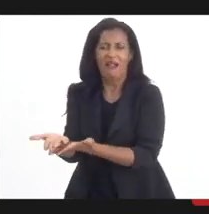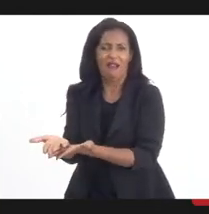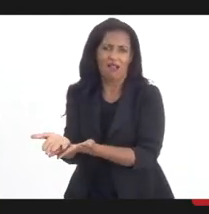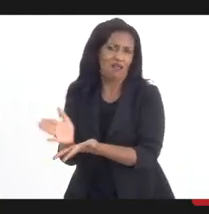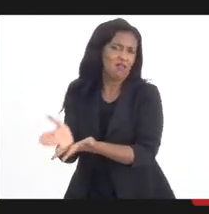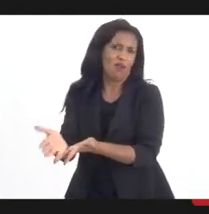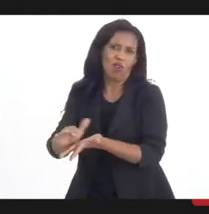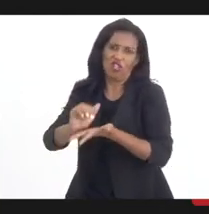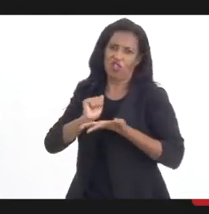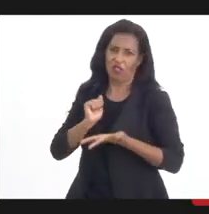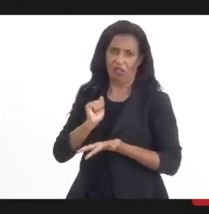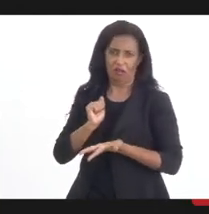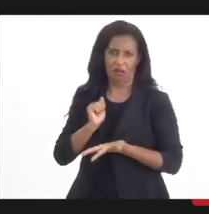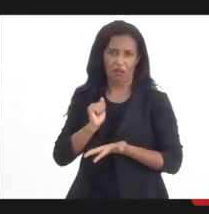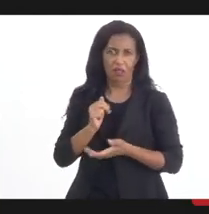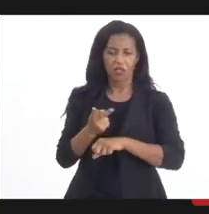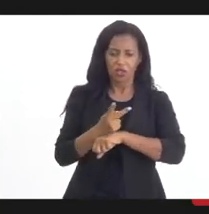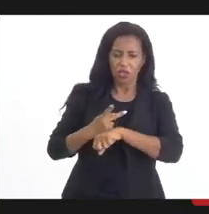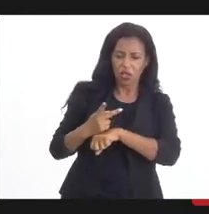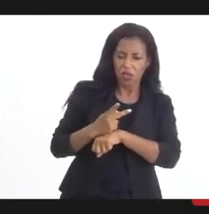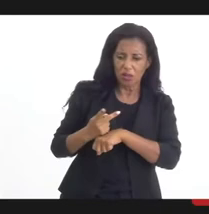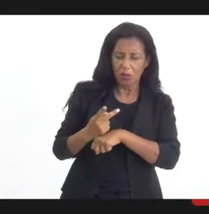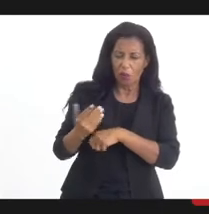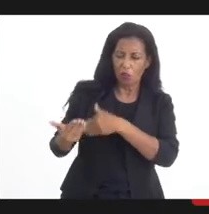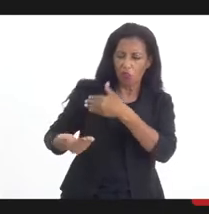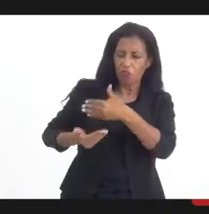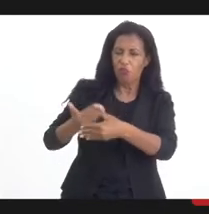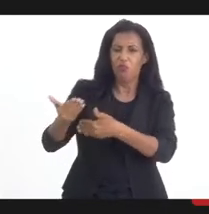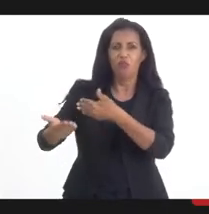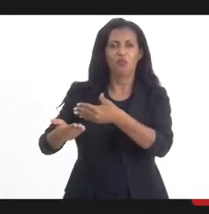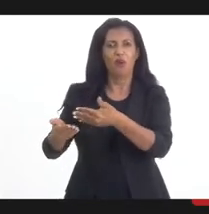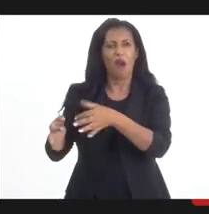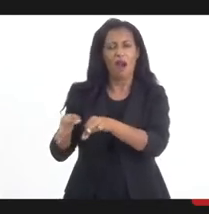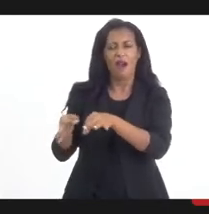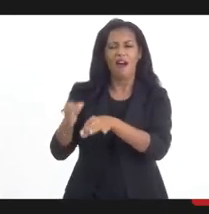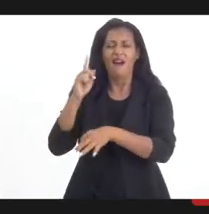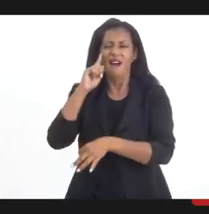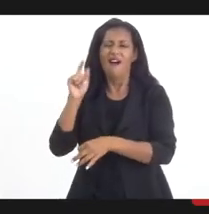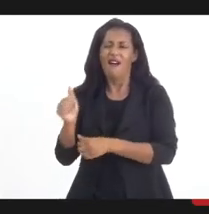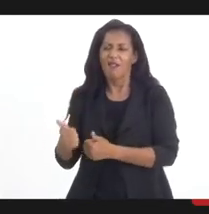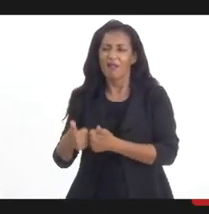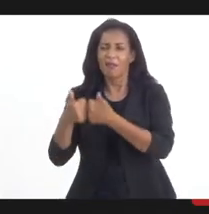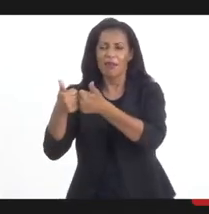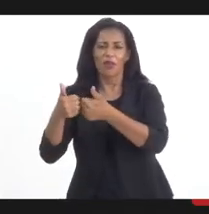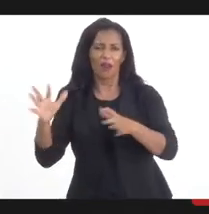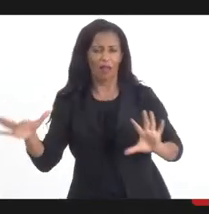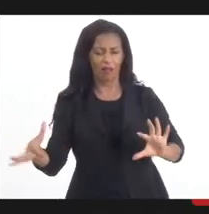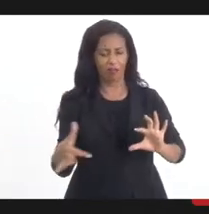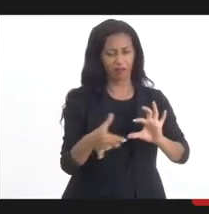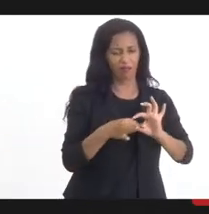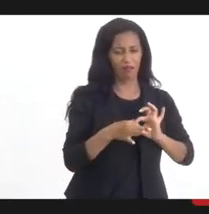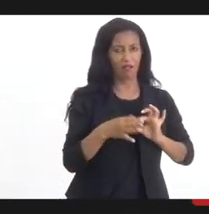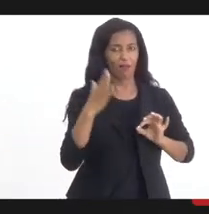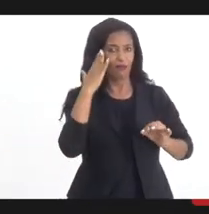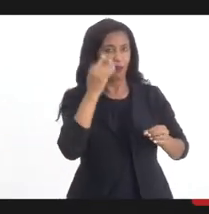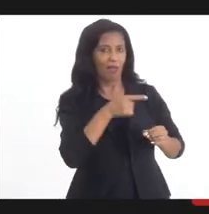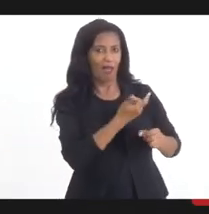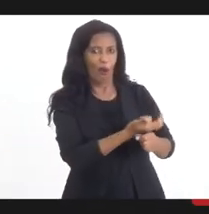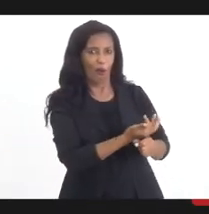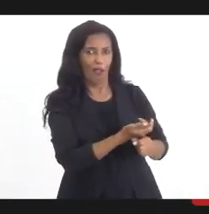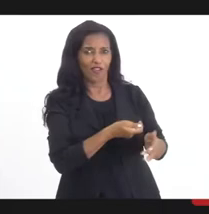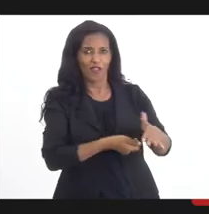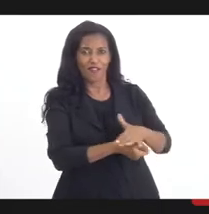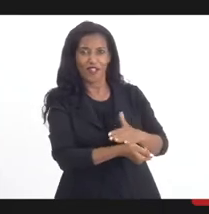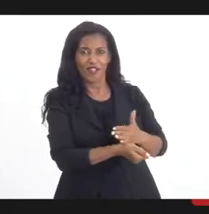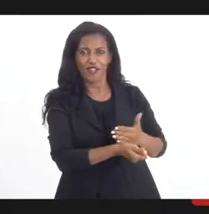buscar uma forma de passar a mão por cima e dizer vai melhorar com a UERJ, nós vamos entender que a UERJ ela vai investir. Isso não